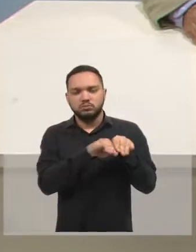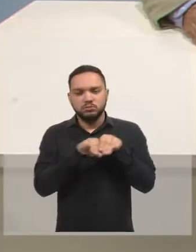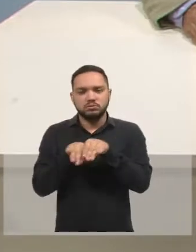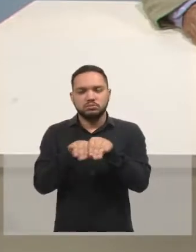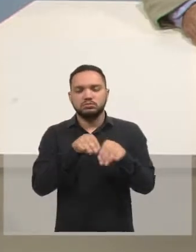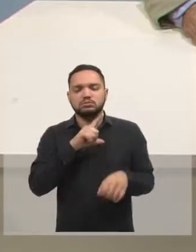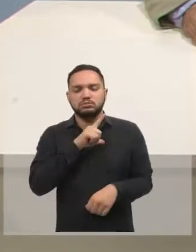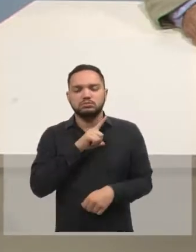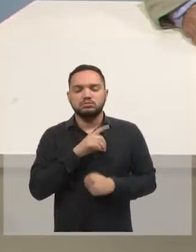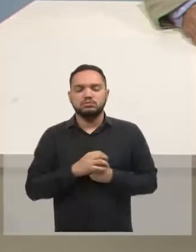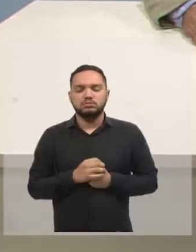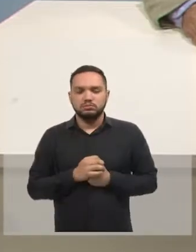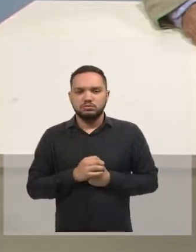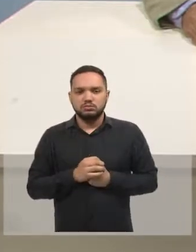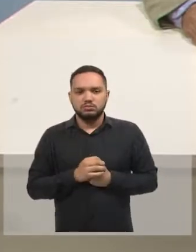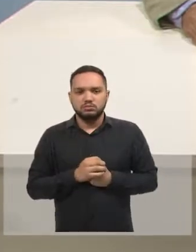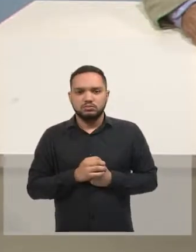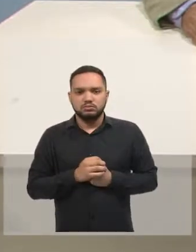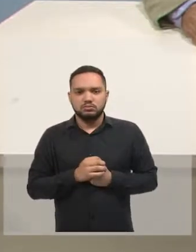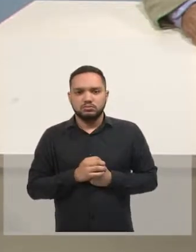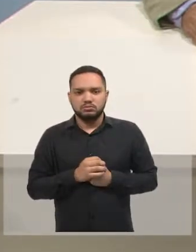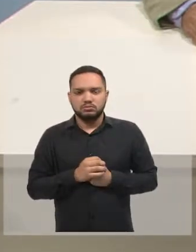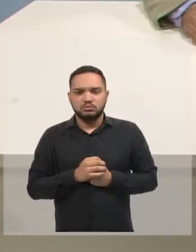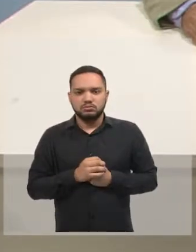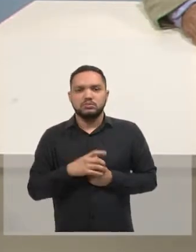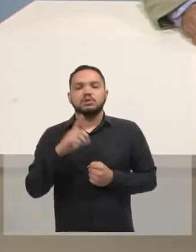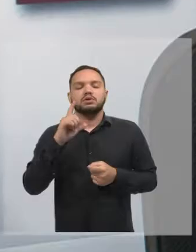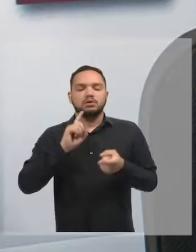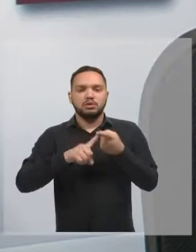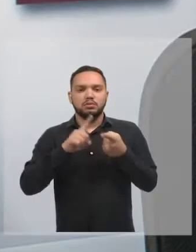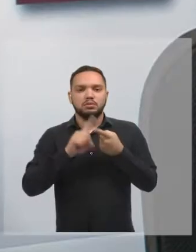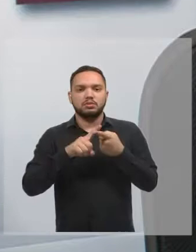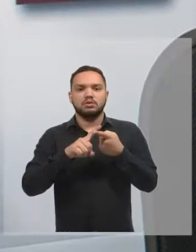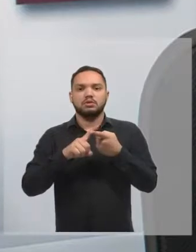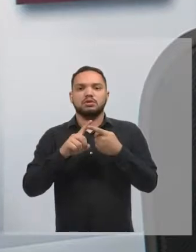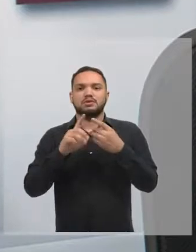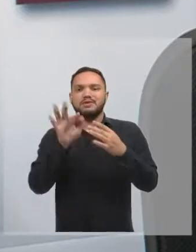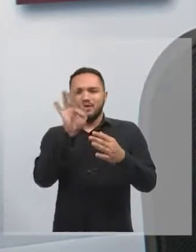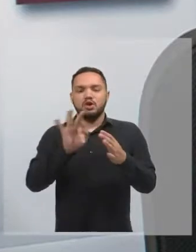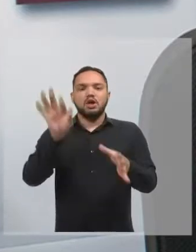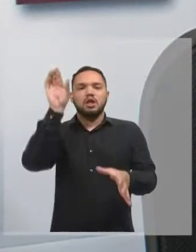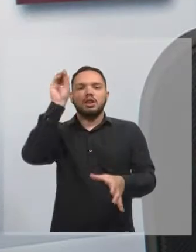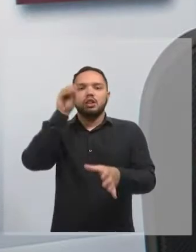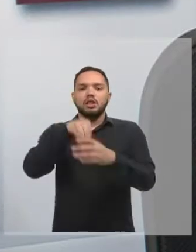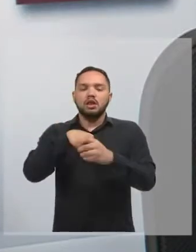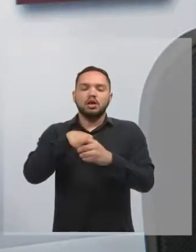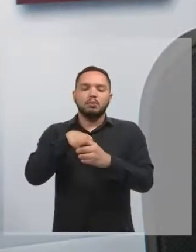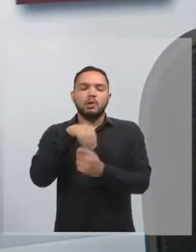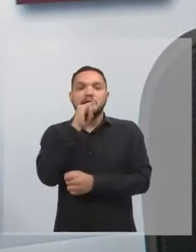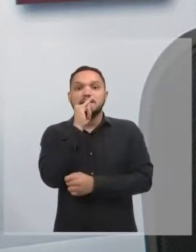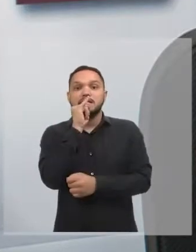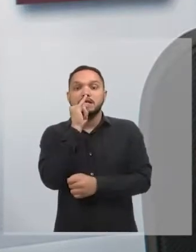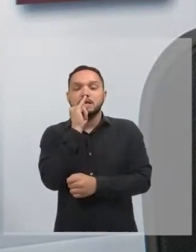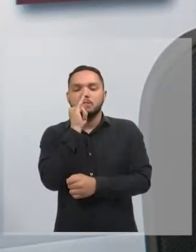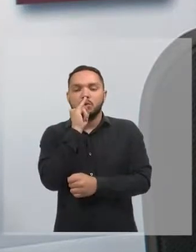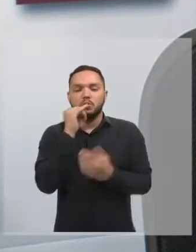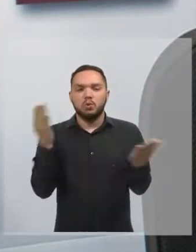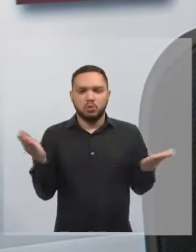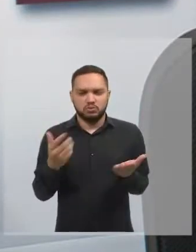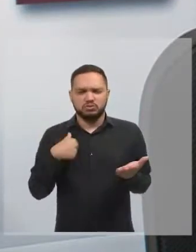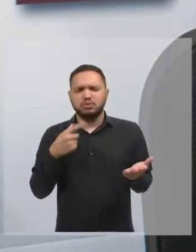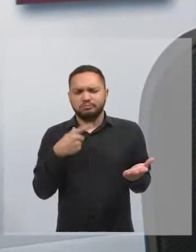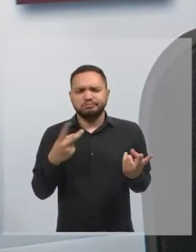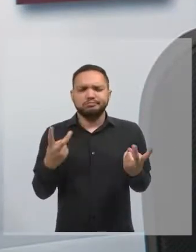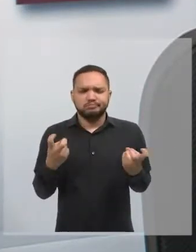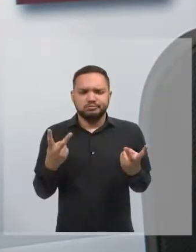E dentro dos ditames internos. Por exemplo, o que é que nós estamos assistindo